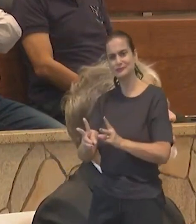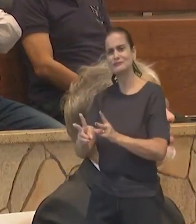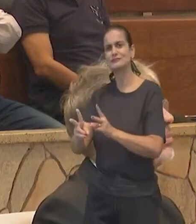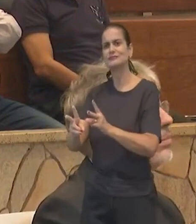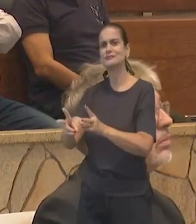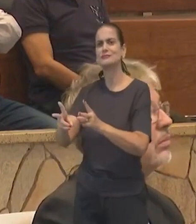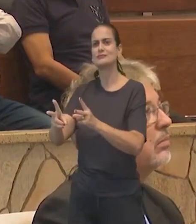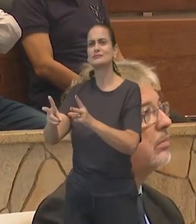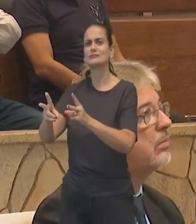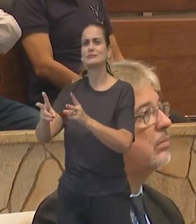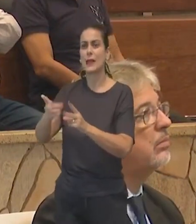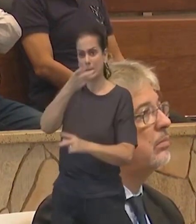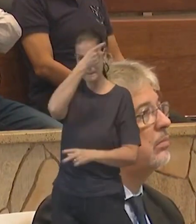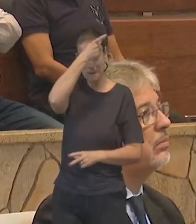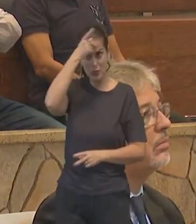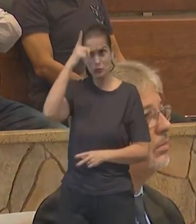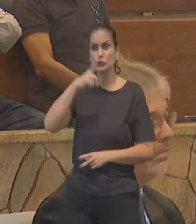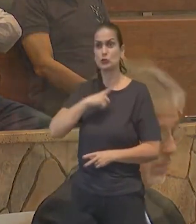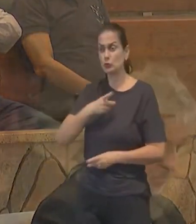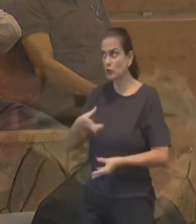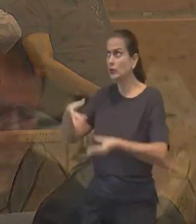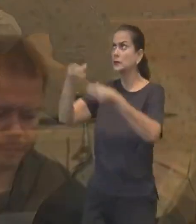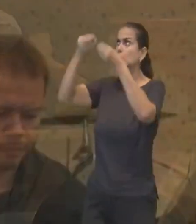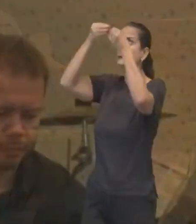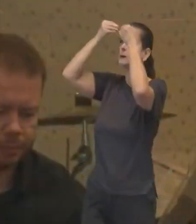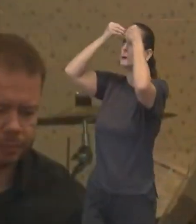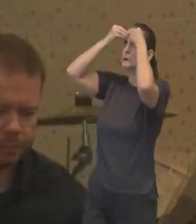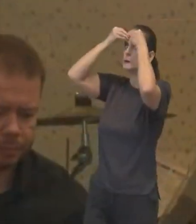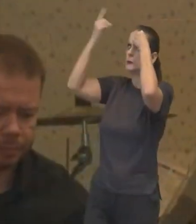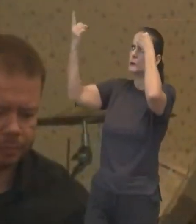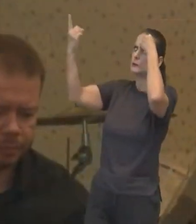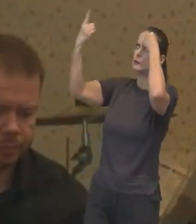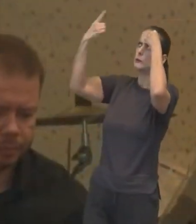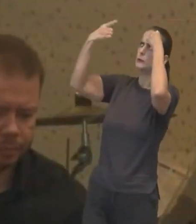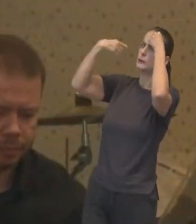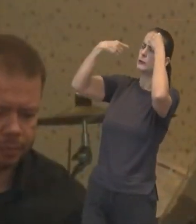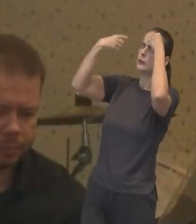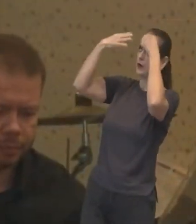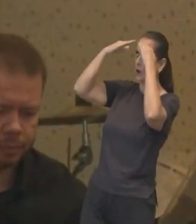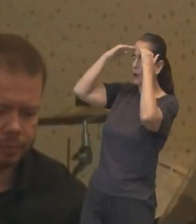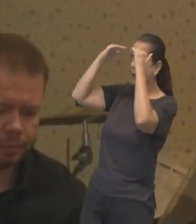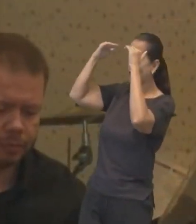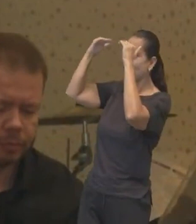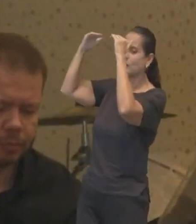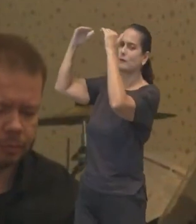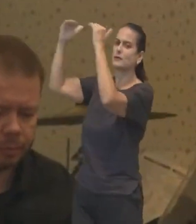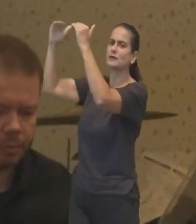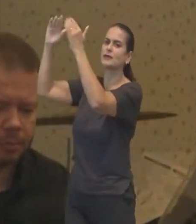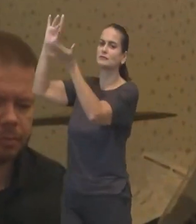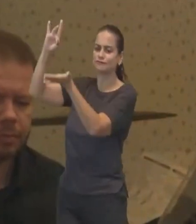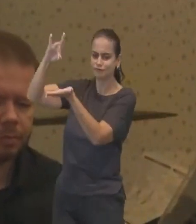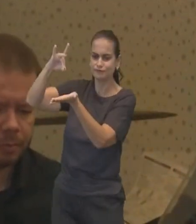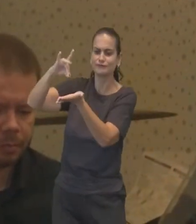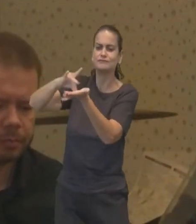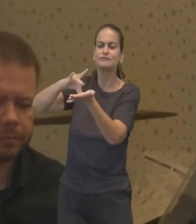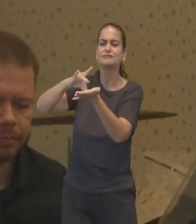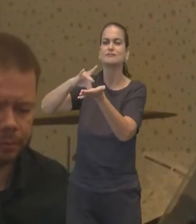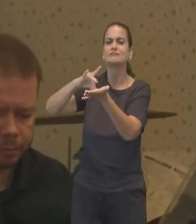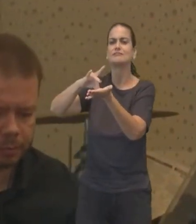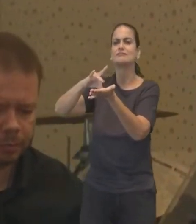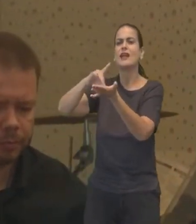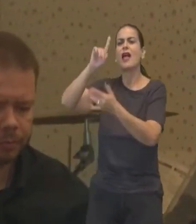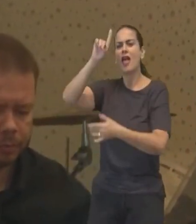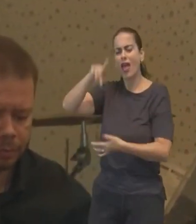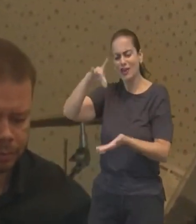Aquele que tem os meus mandamentos e os guarda, esse é